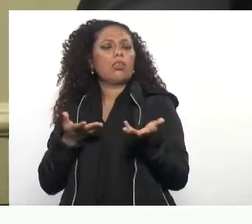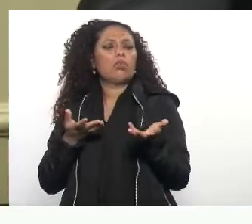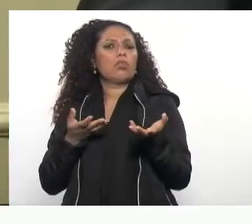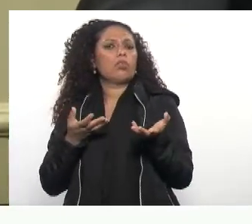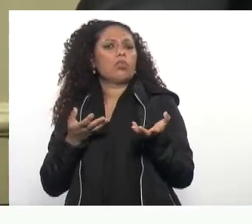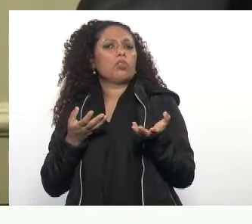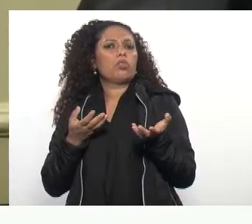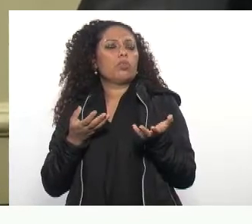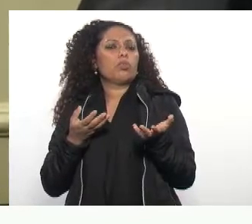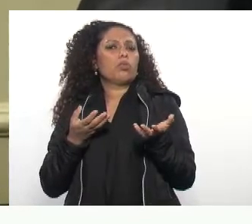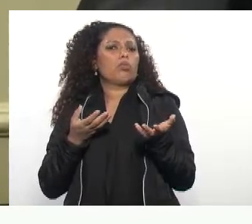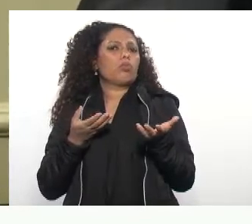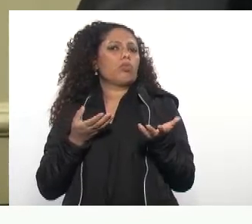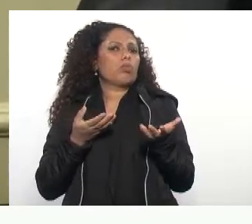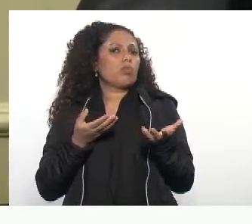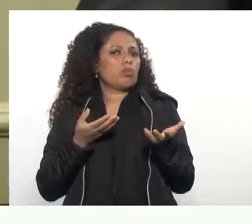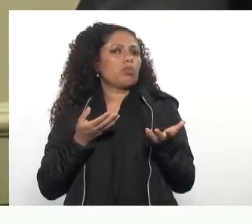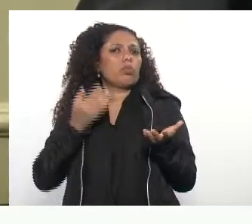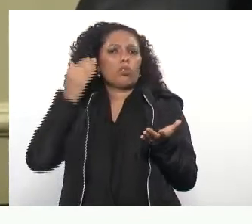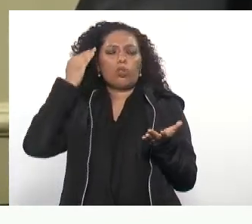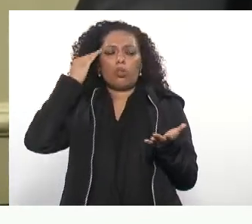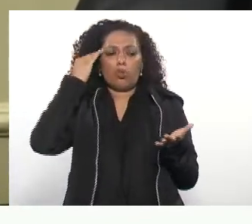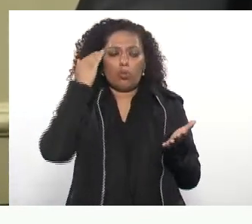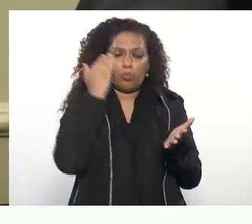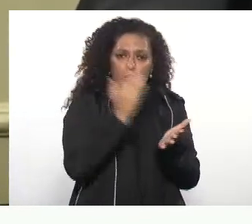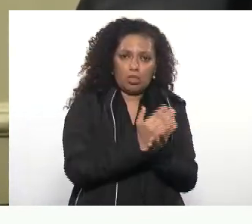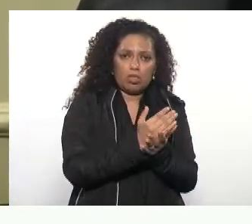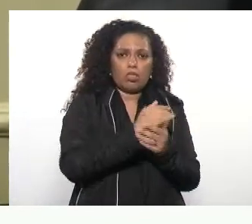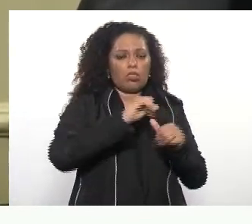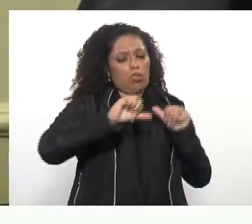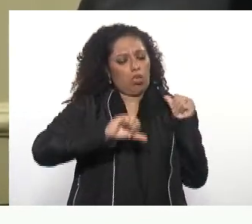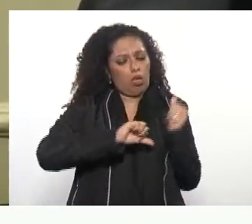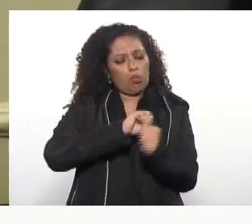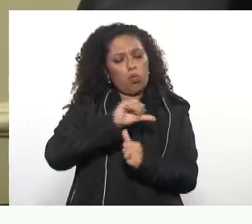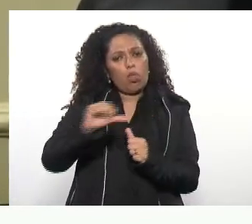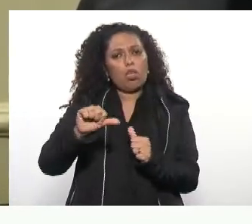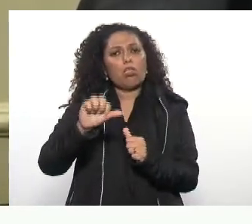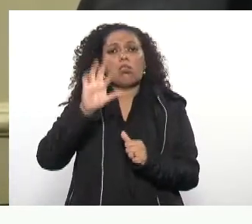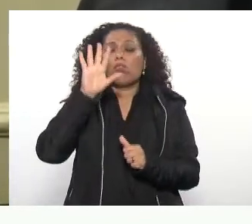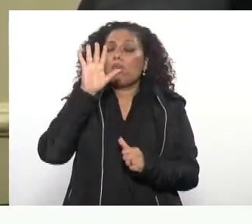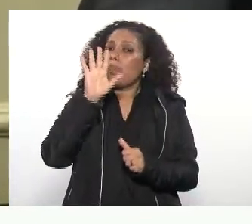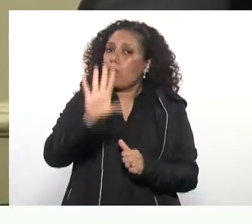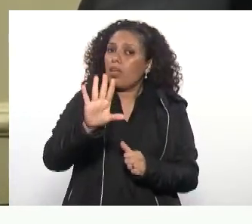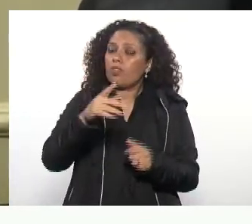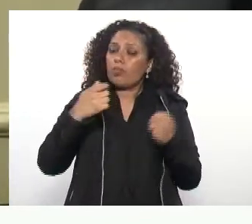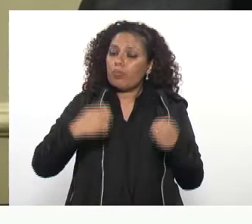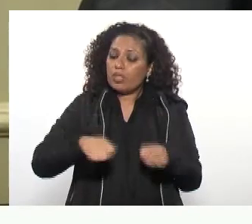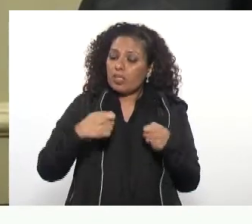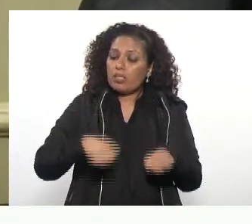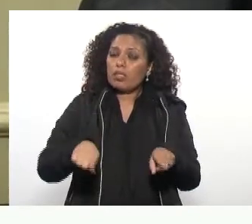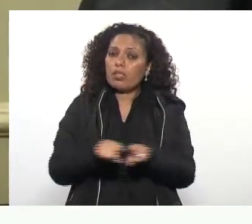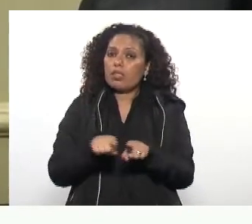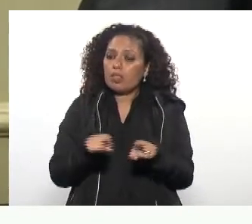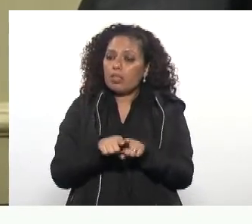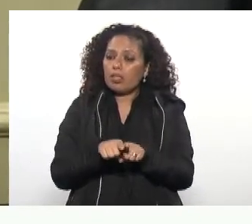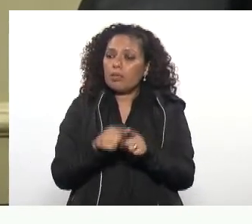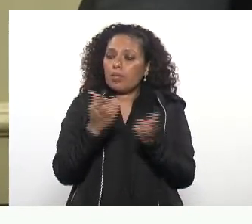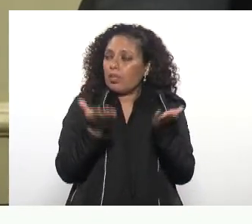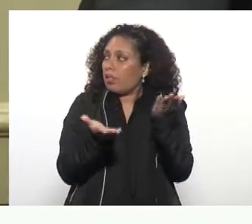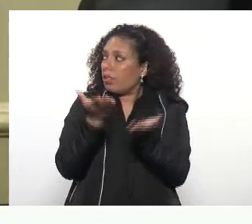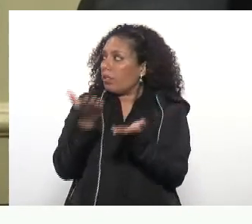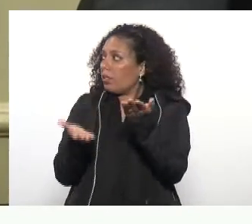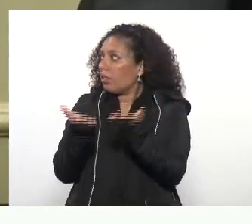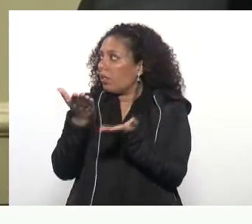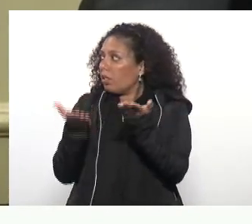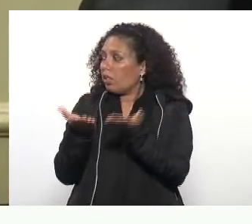em atender ao princípio da modicidade. Mas é óbvio que se tem que manter um equilíbrio econômico-financeiro